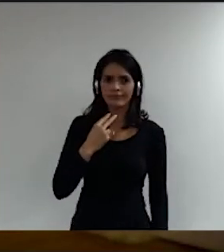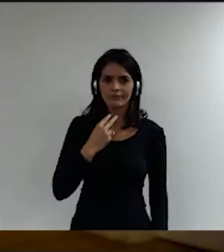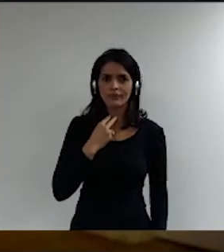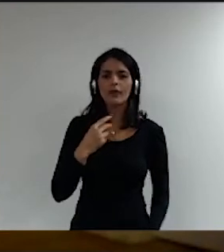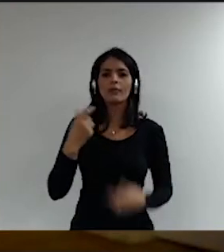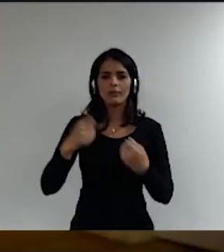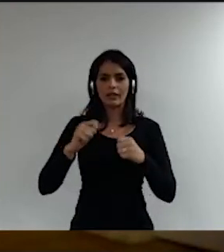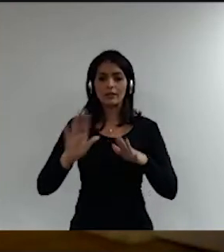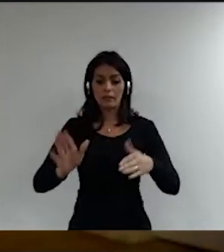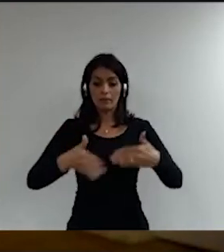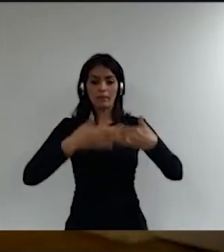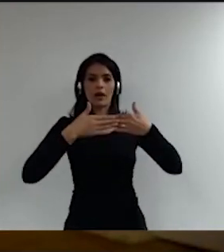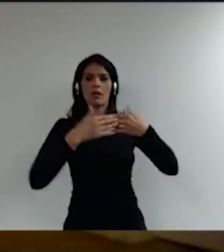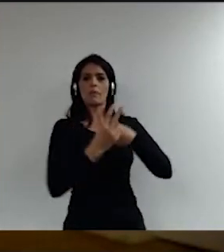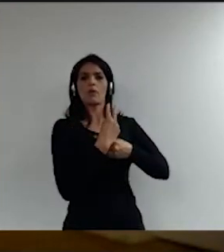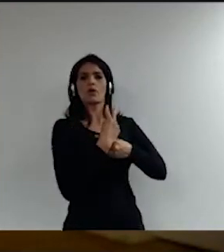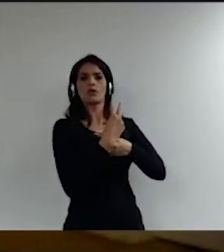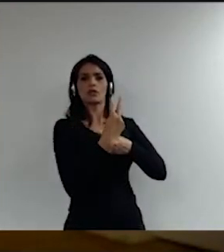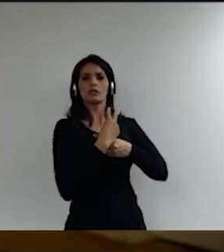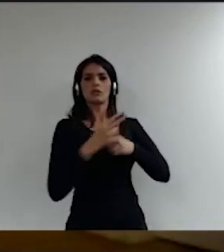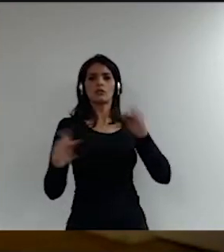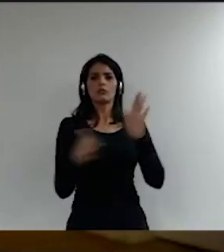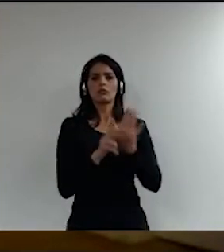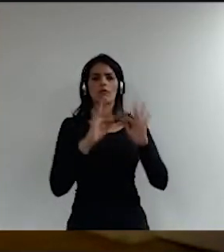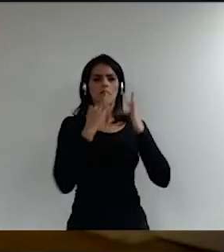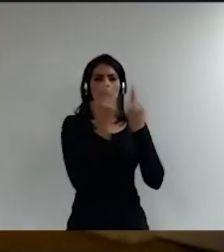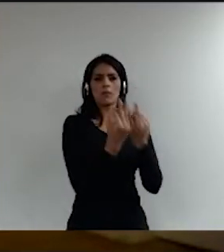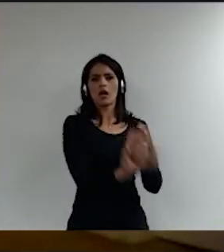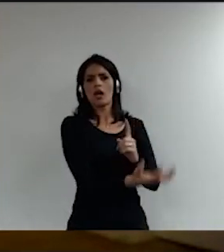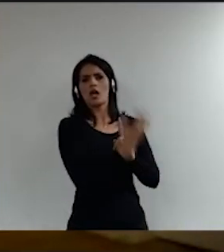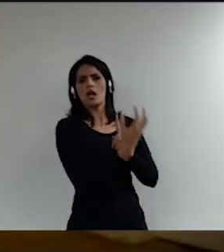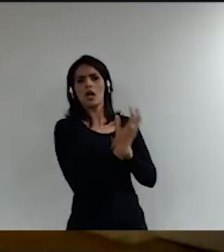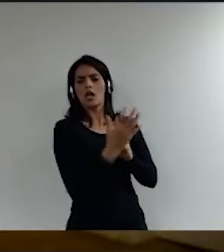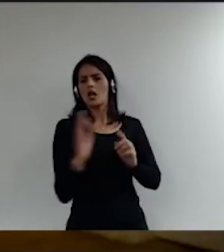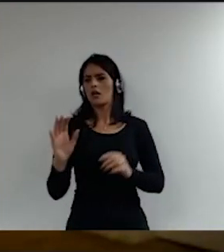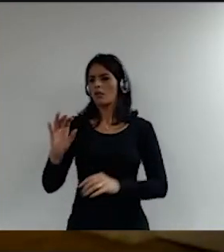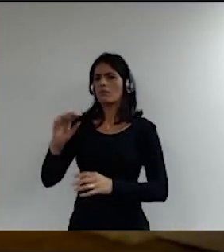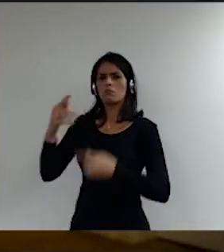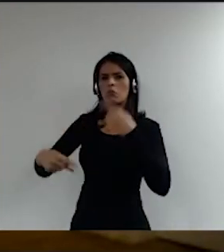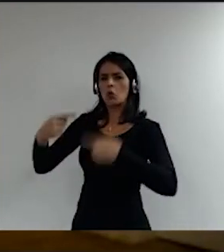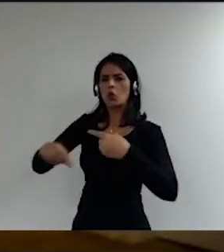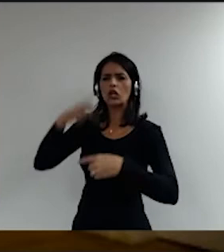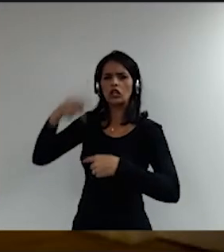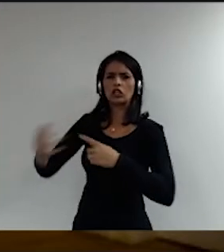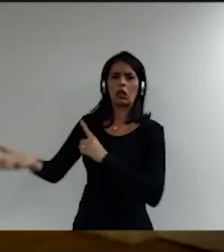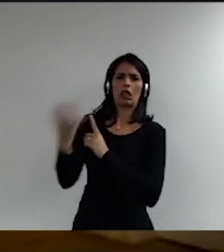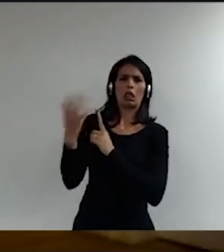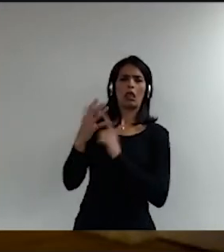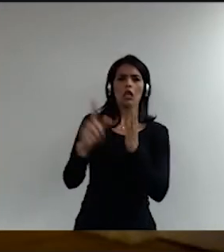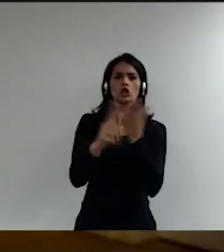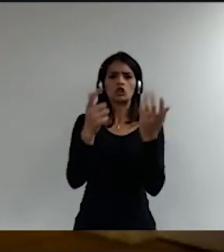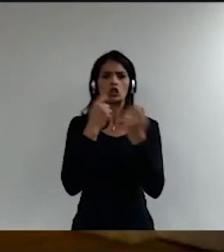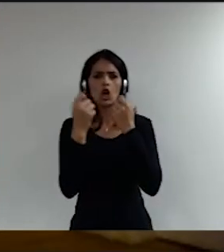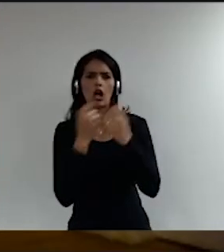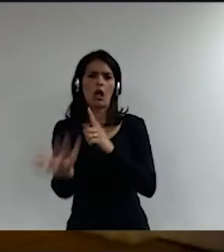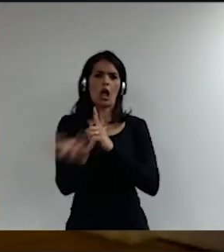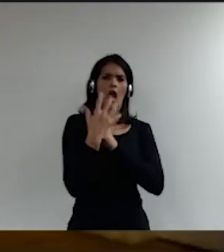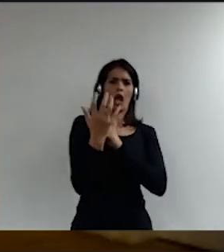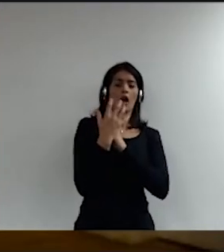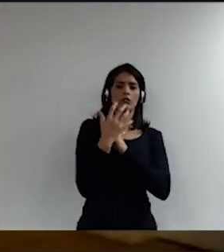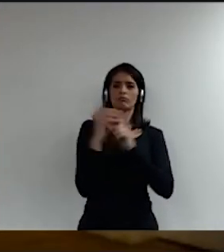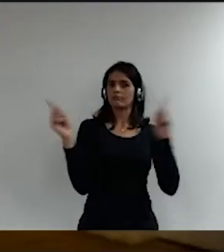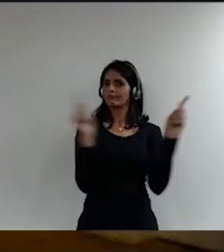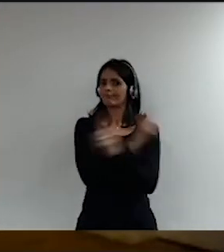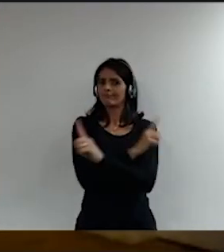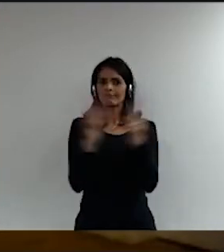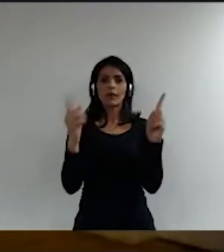uma blindagem contra a própria atuação da família, da política, da mídia, sobretudo. O